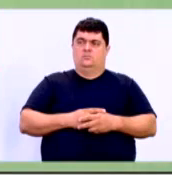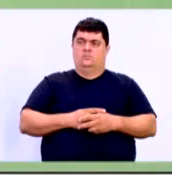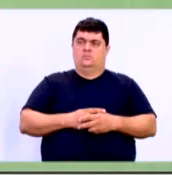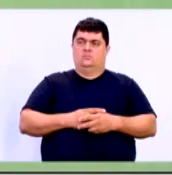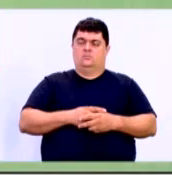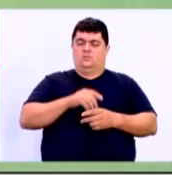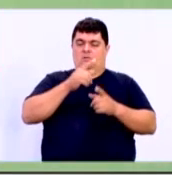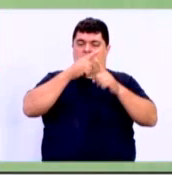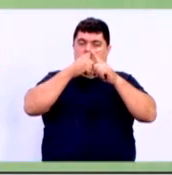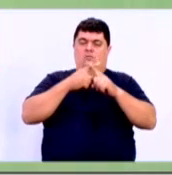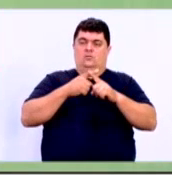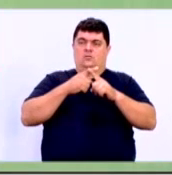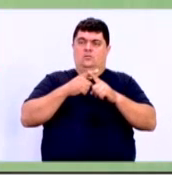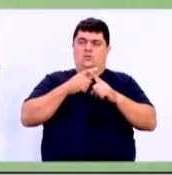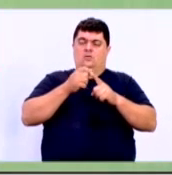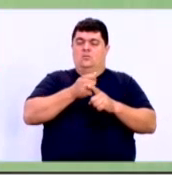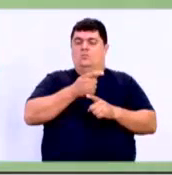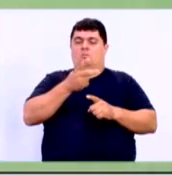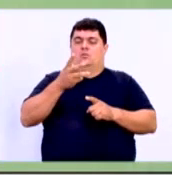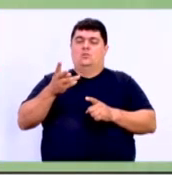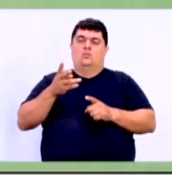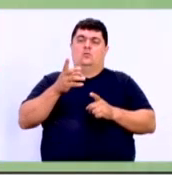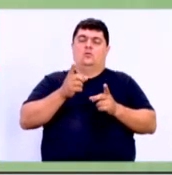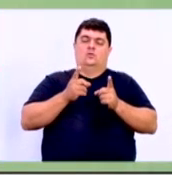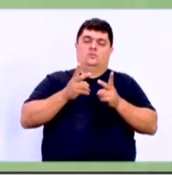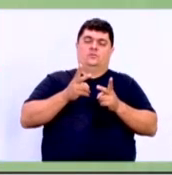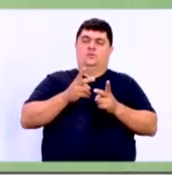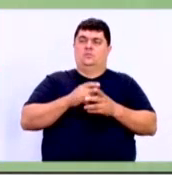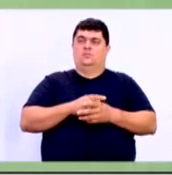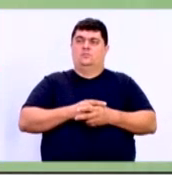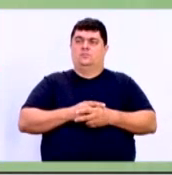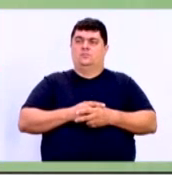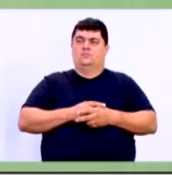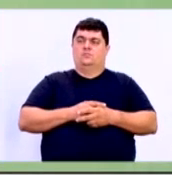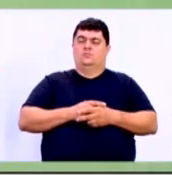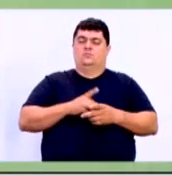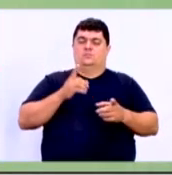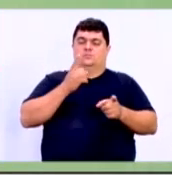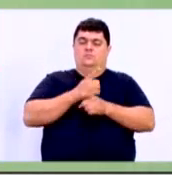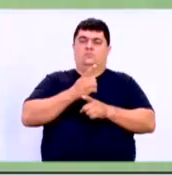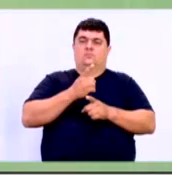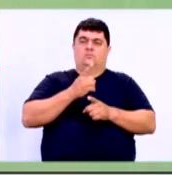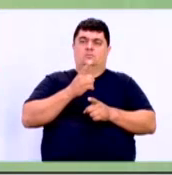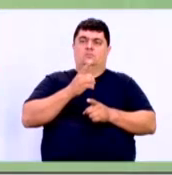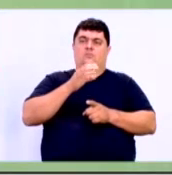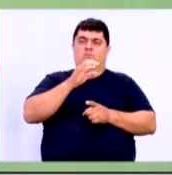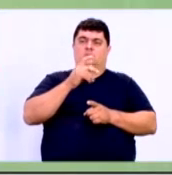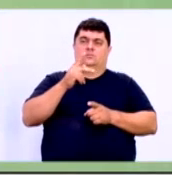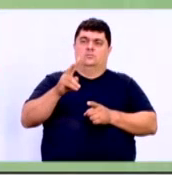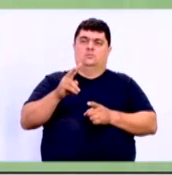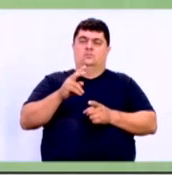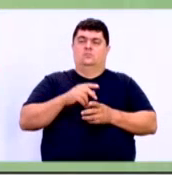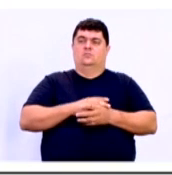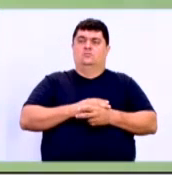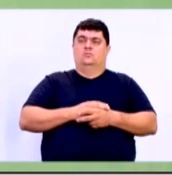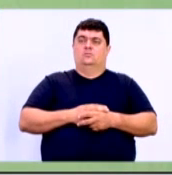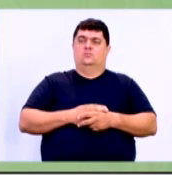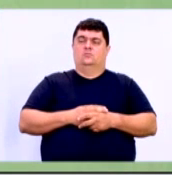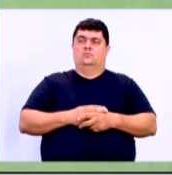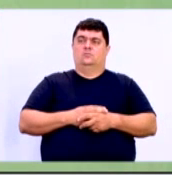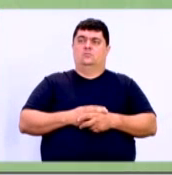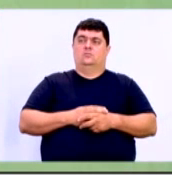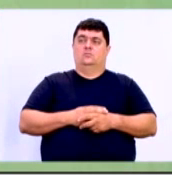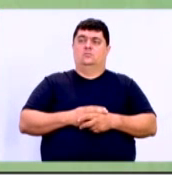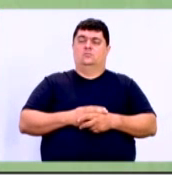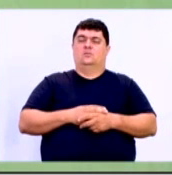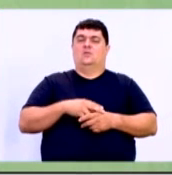e multipliquei pela quantidade vendida do período. E assim eu achei o CPV. Professor,